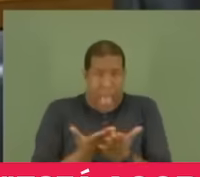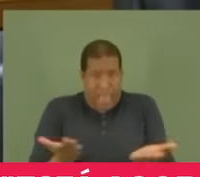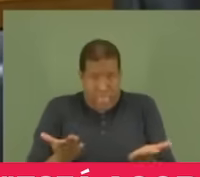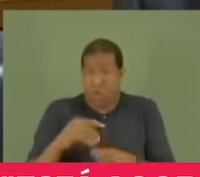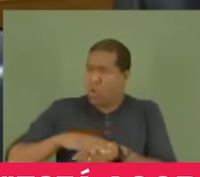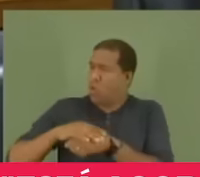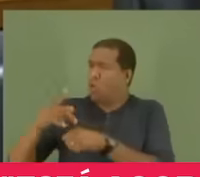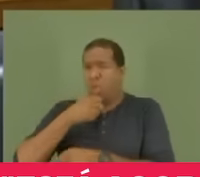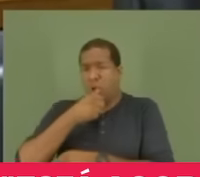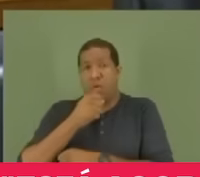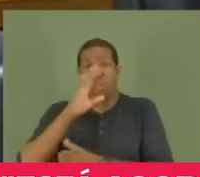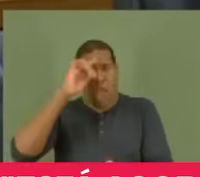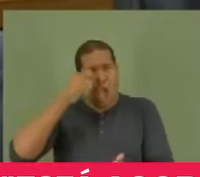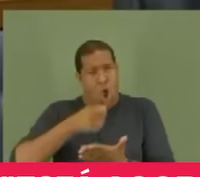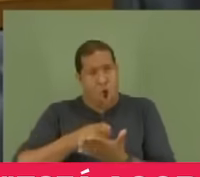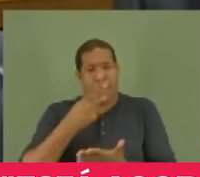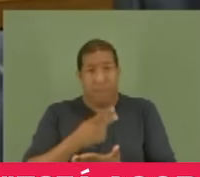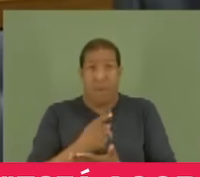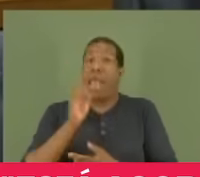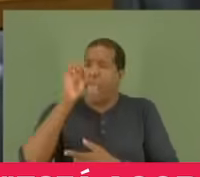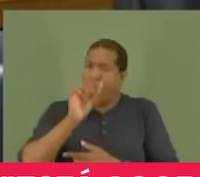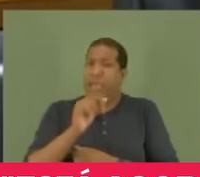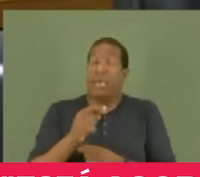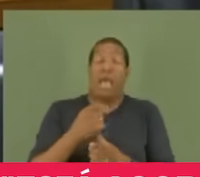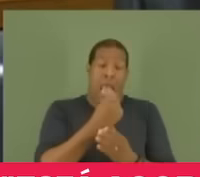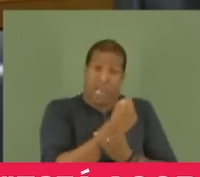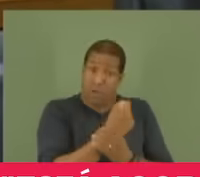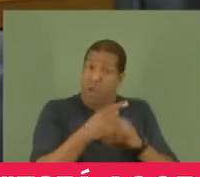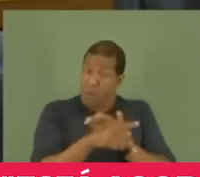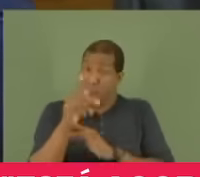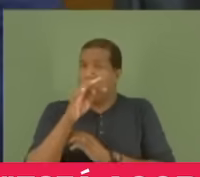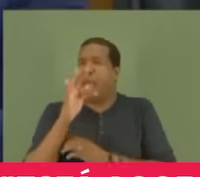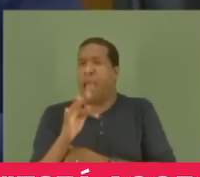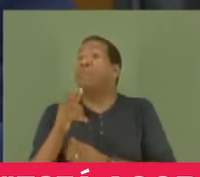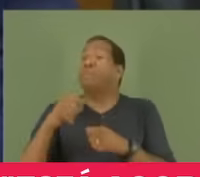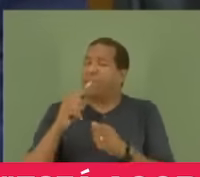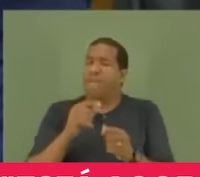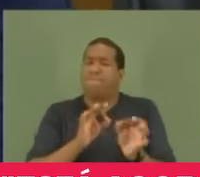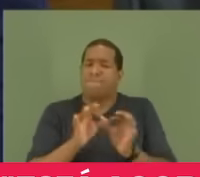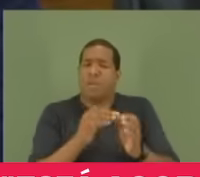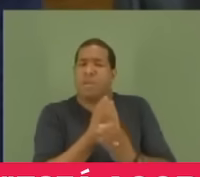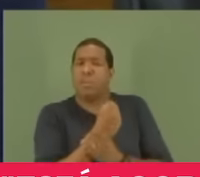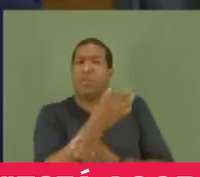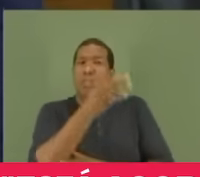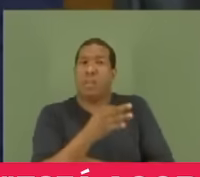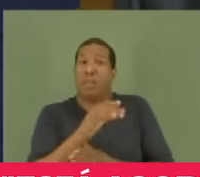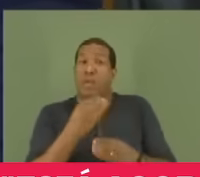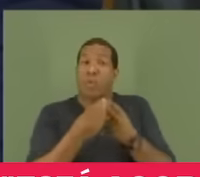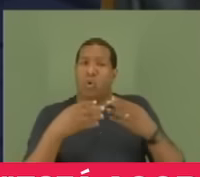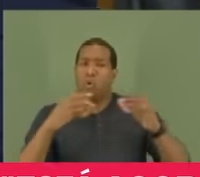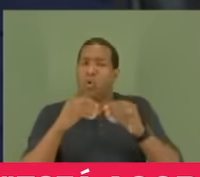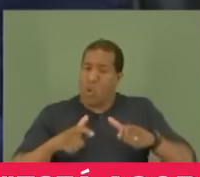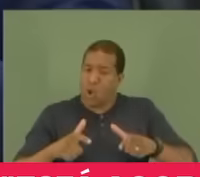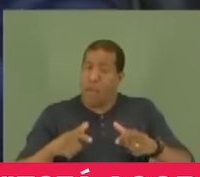seu depoimento já confirmou. Era a segurança do DF que tinha atribuição exclusiva para garantir a segurança na